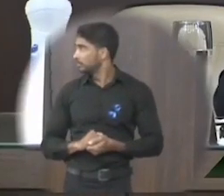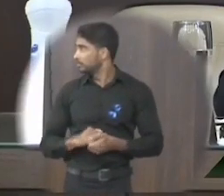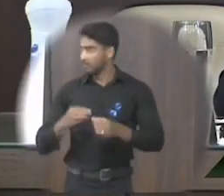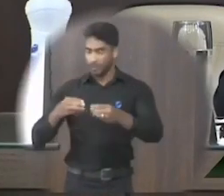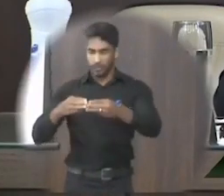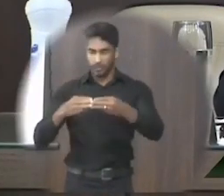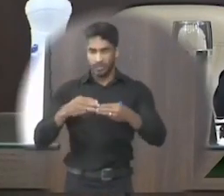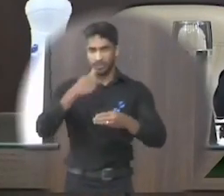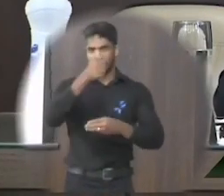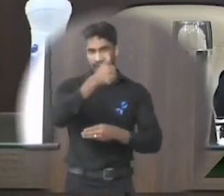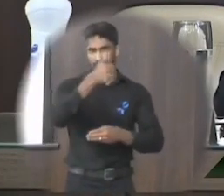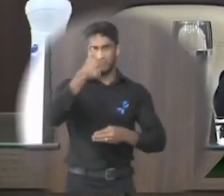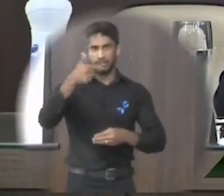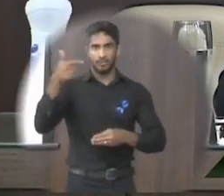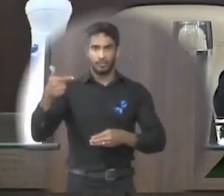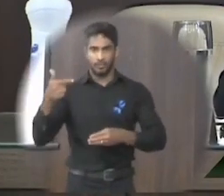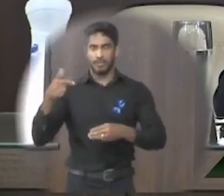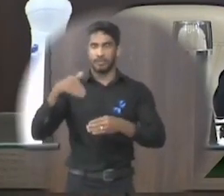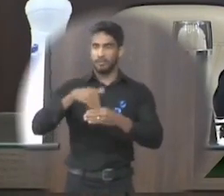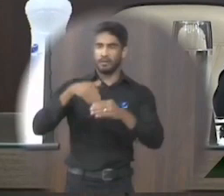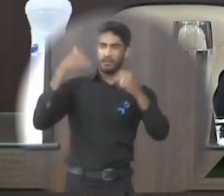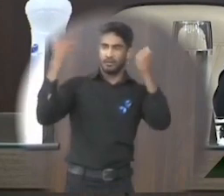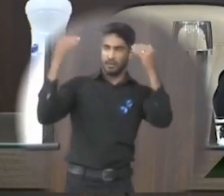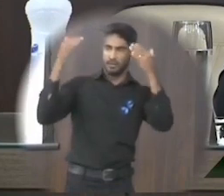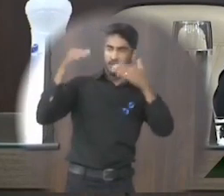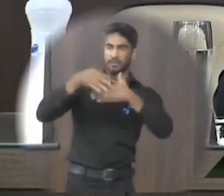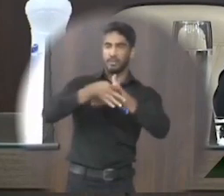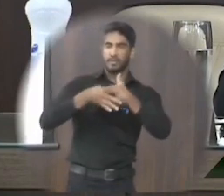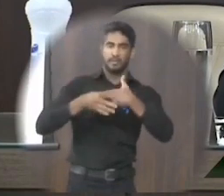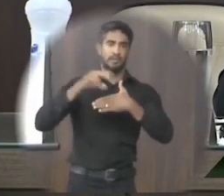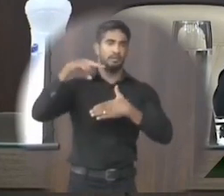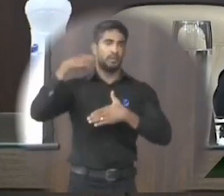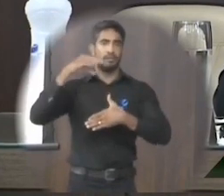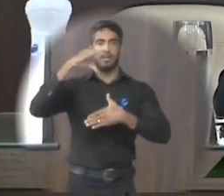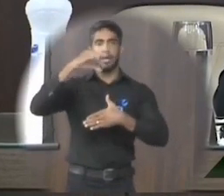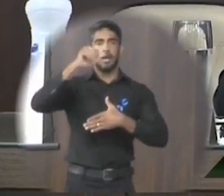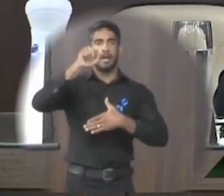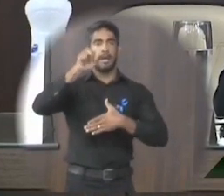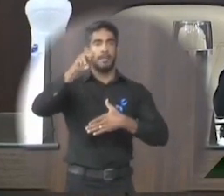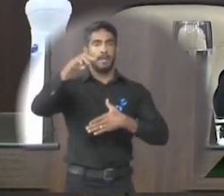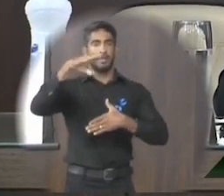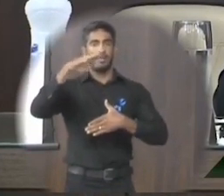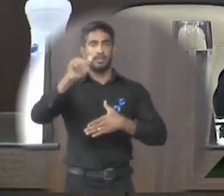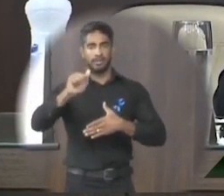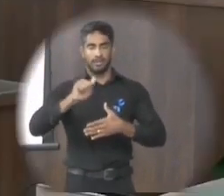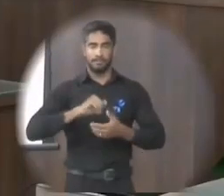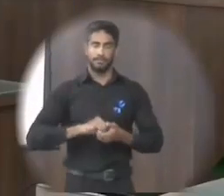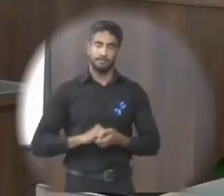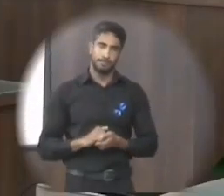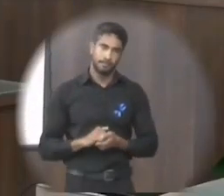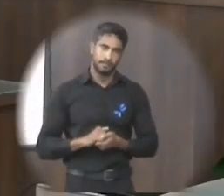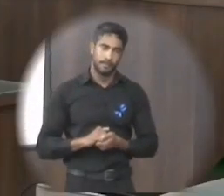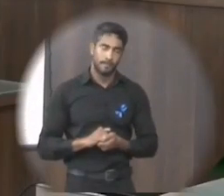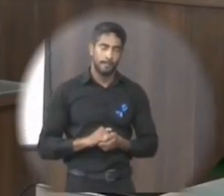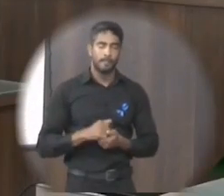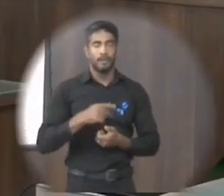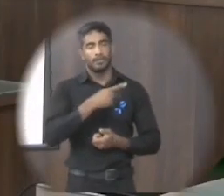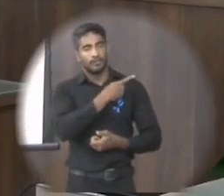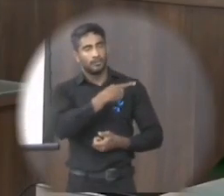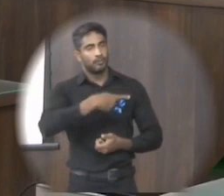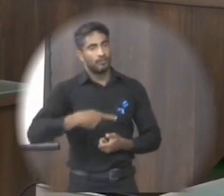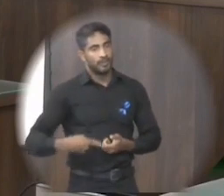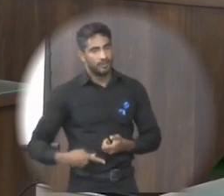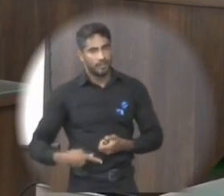Moção 122, voto de congratulação, de autoria da vereadora Carmelina Romana da Silva Teixeira. Excelentíssimo senhor